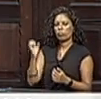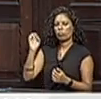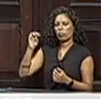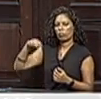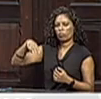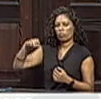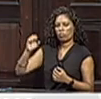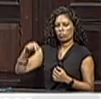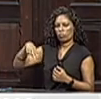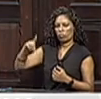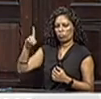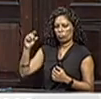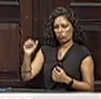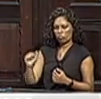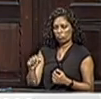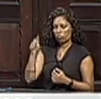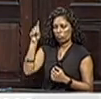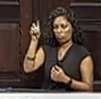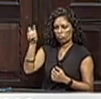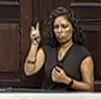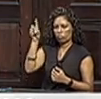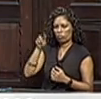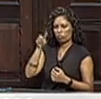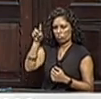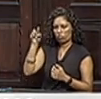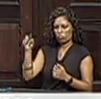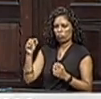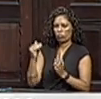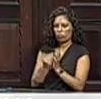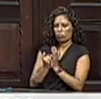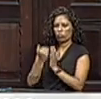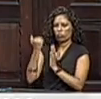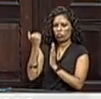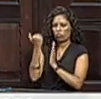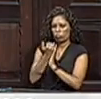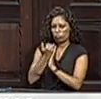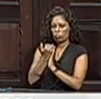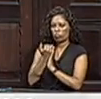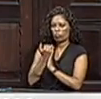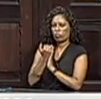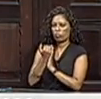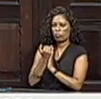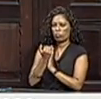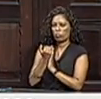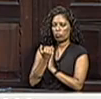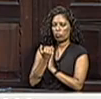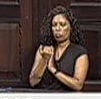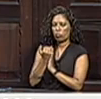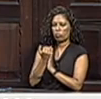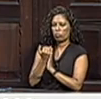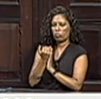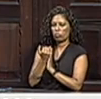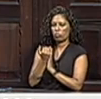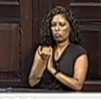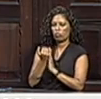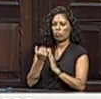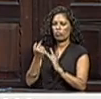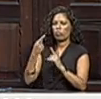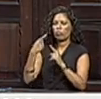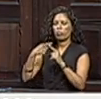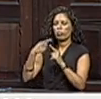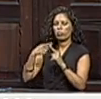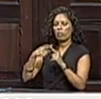5% sobre o piso, por entender que é responsável com o crescimento da economia, porque aumenta o consumo e